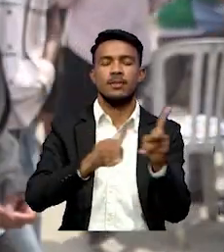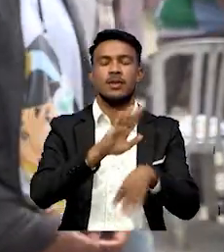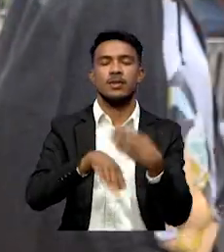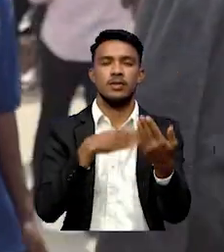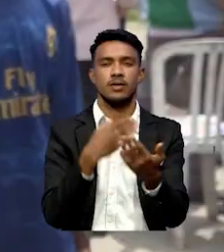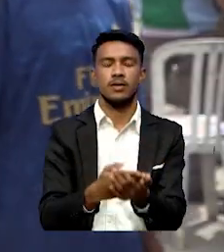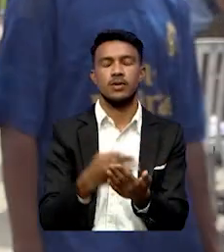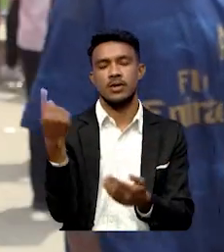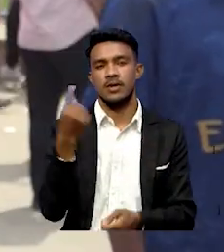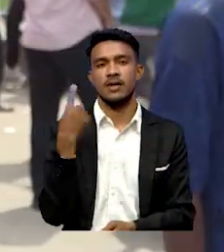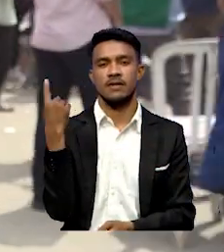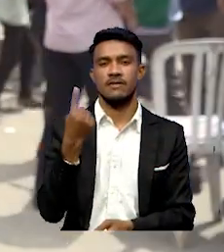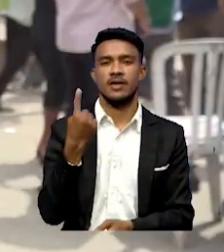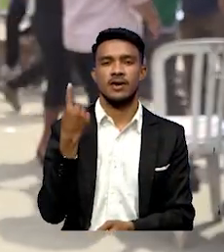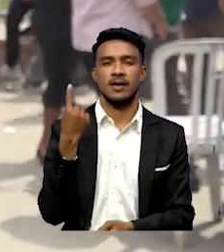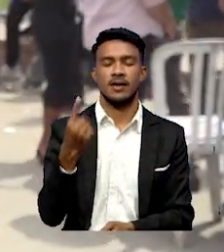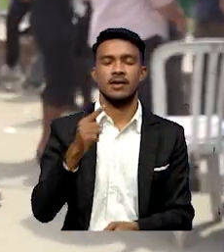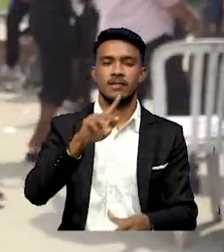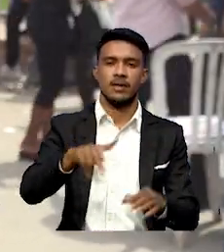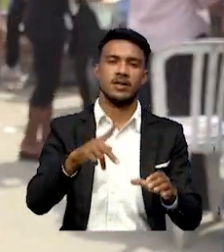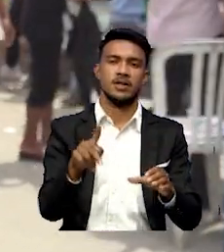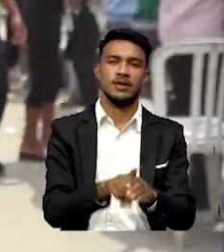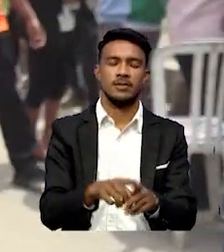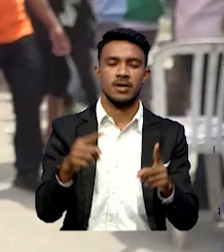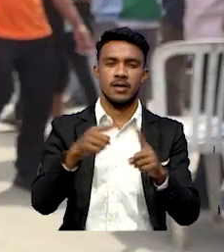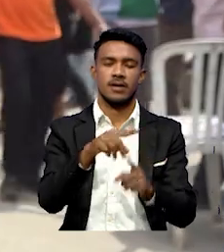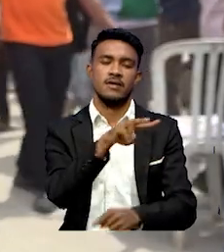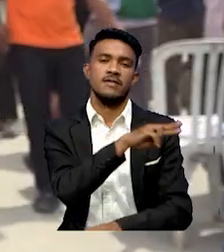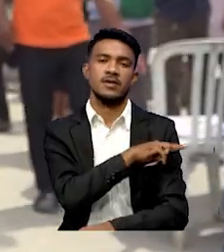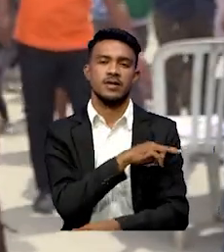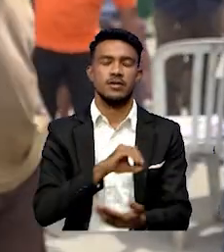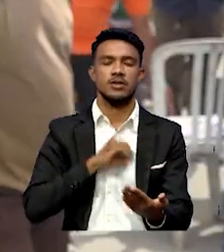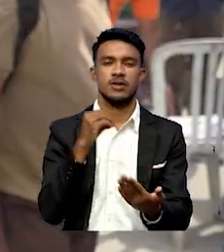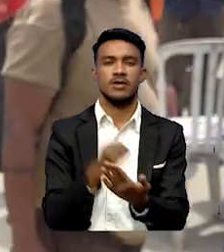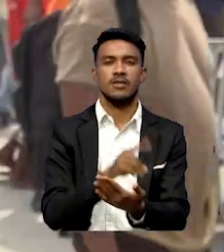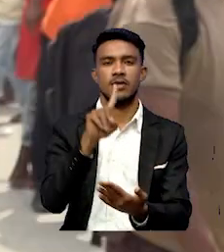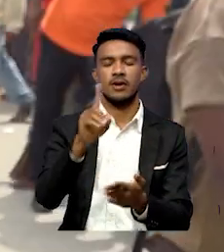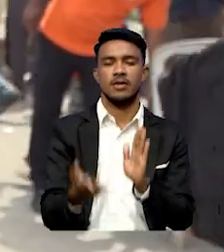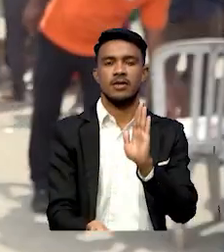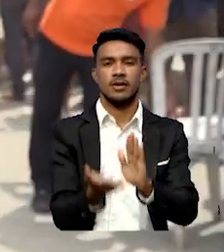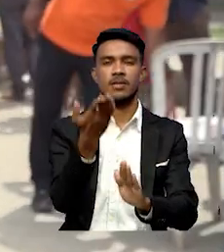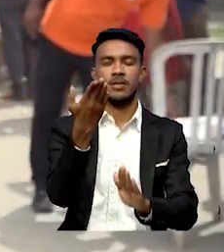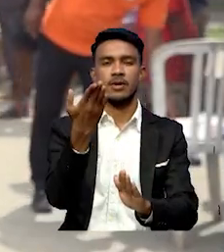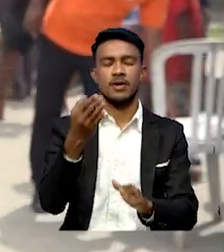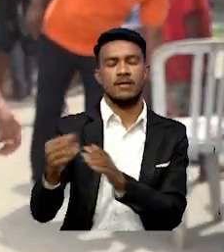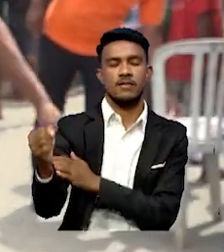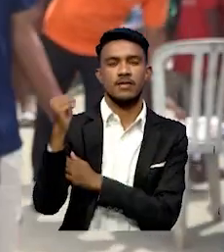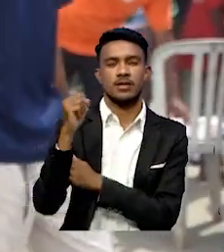hori na fatin participe a vacinação. O objetivo ida makatu hasa imunidade